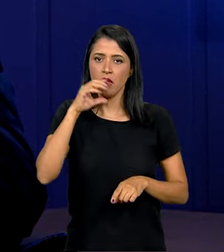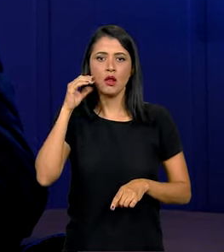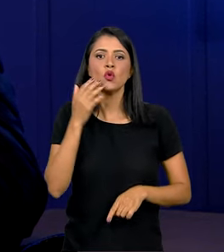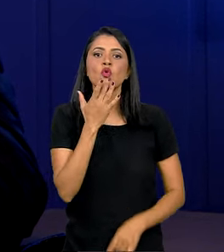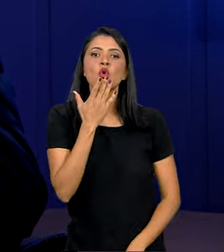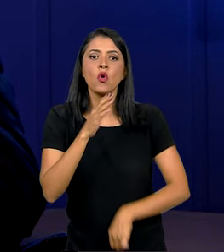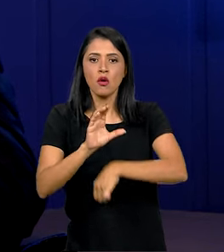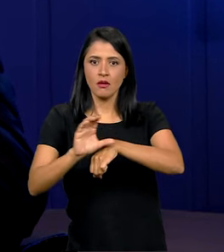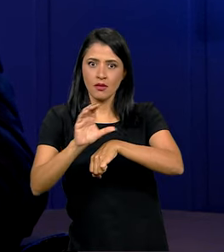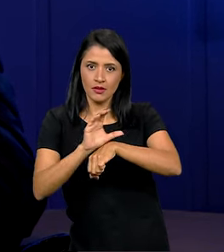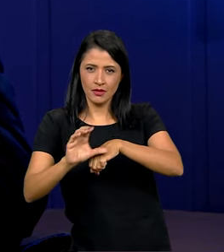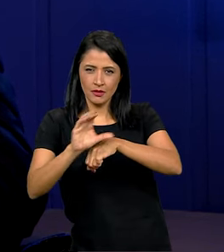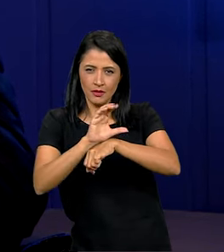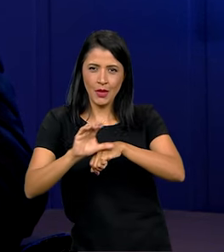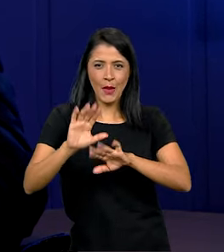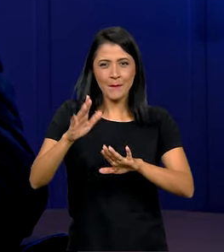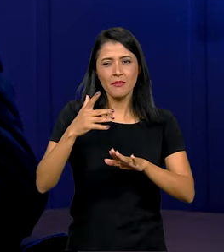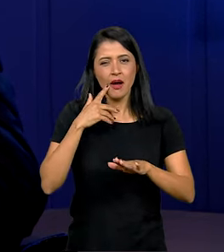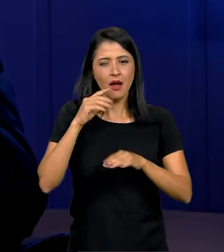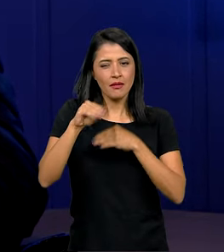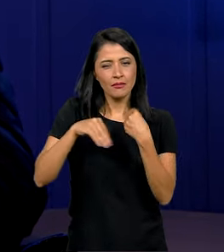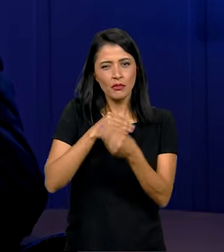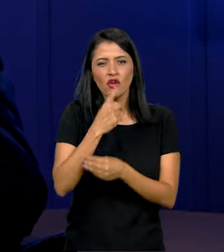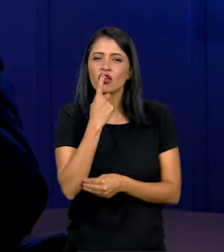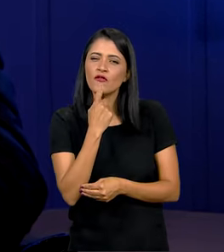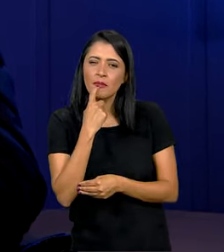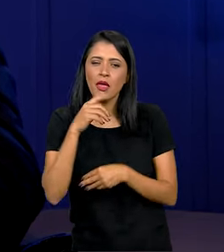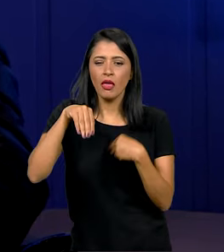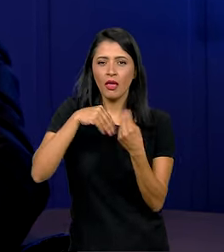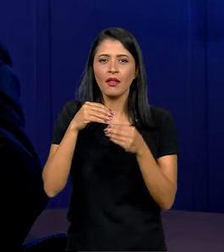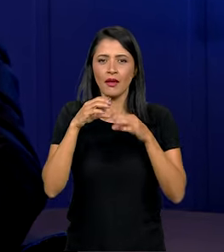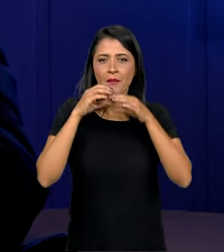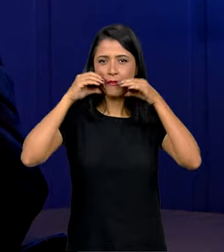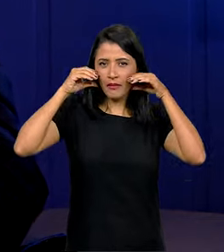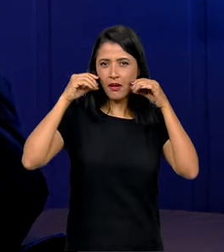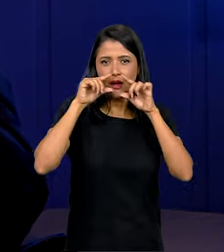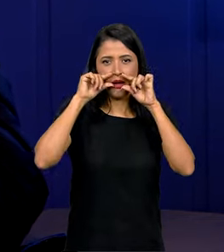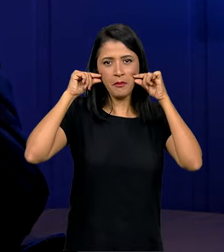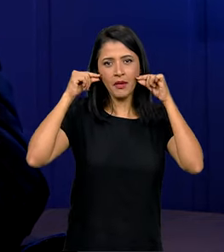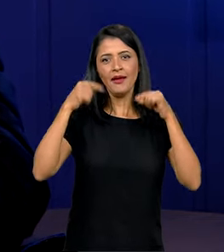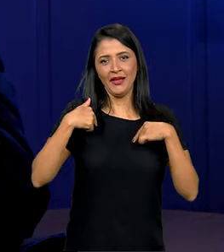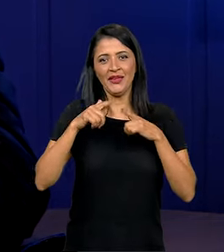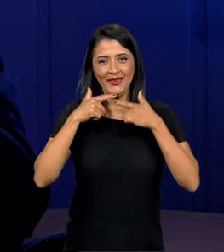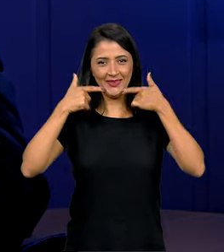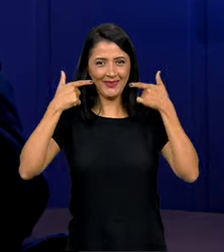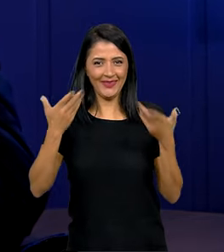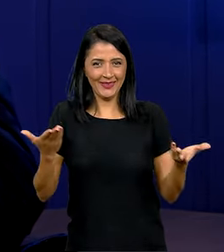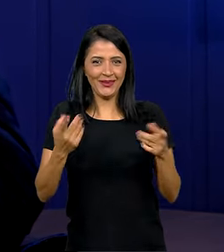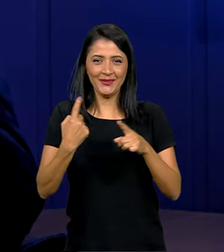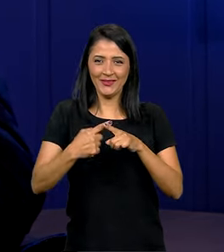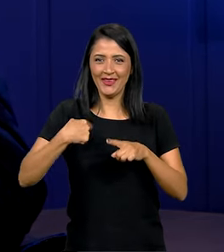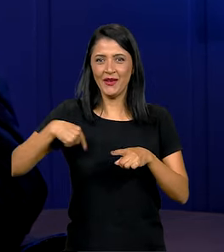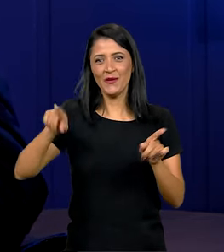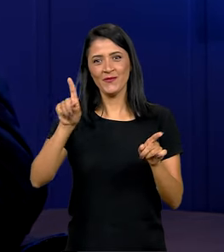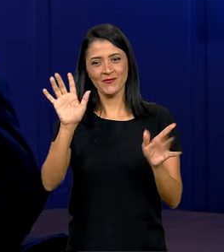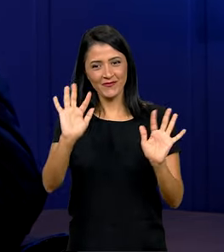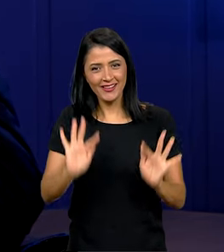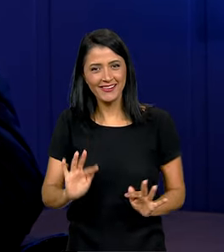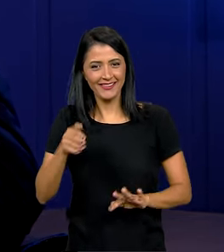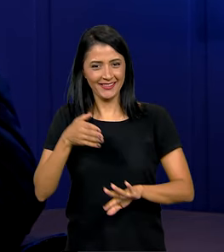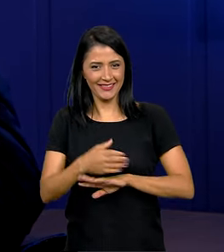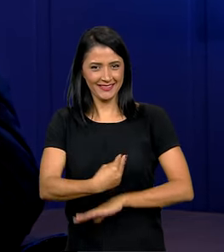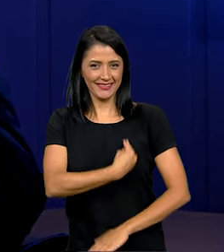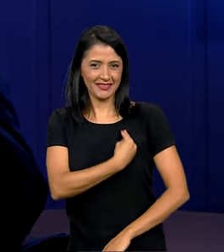barba são castanhos só que minha barba é um pouquinho ruiva também tá então eh e eu tô sorrindo agora porque eu tô feliz de est aqui